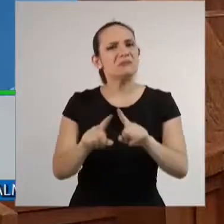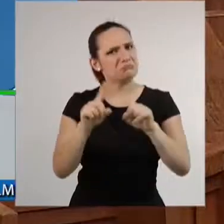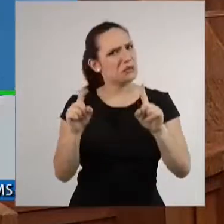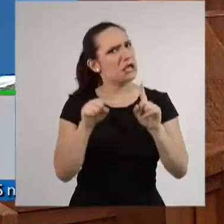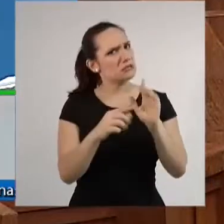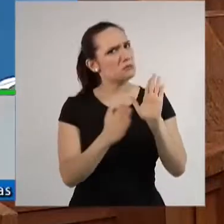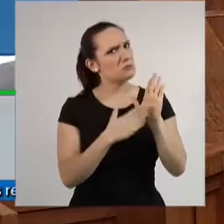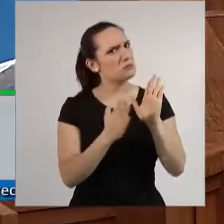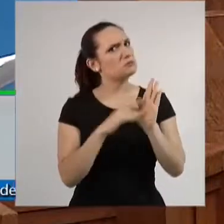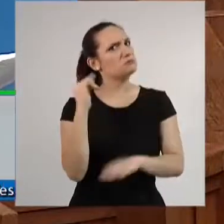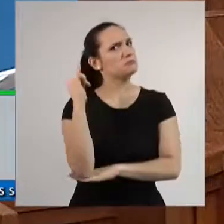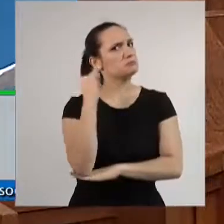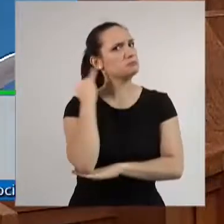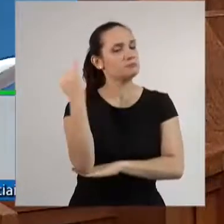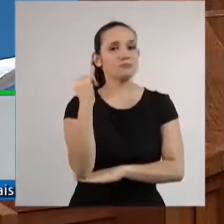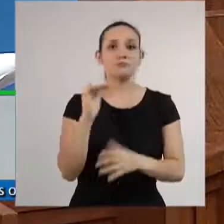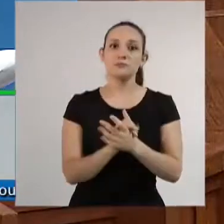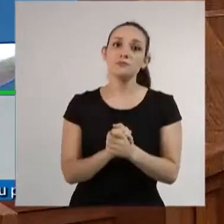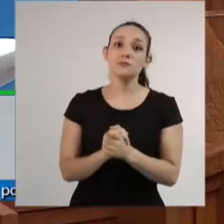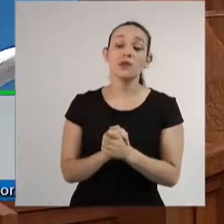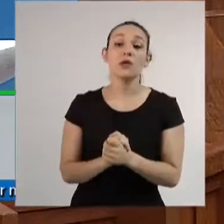importante. Ontem nós tivemos lá